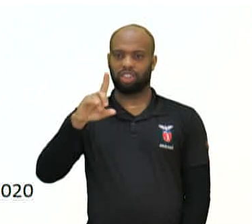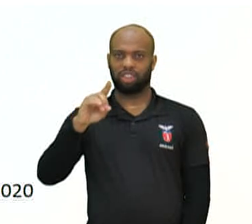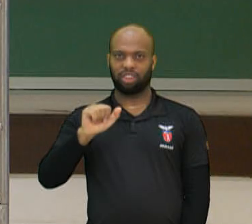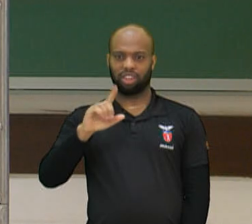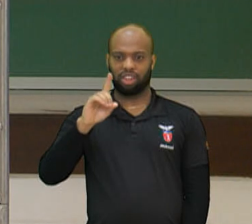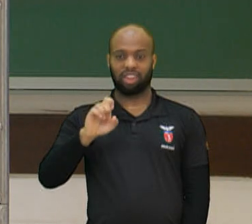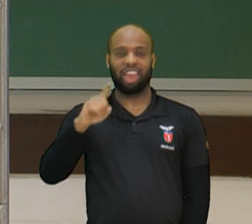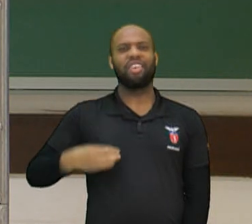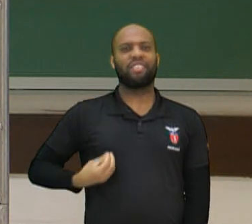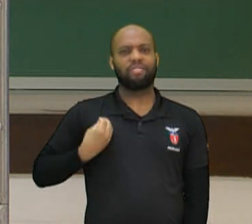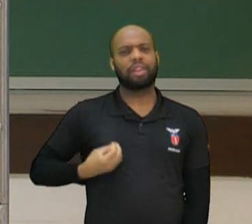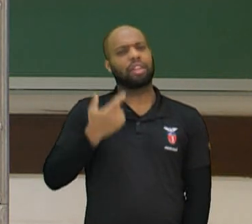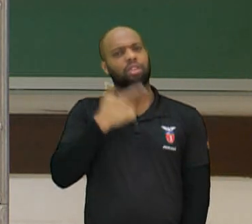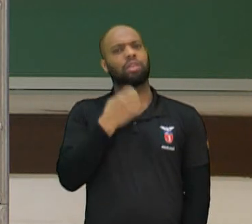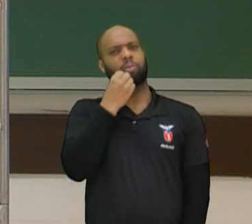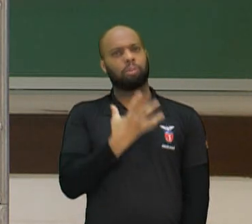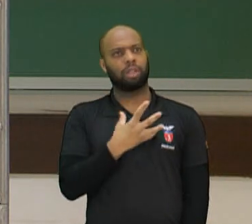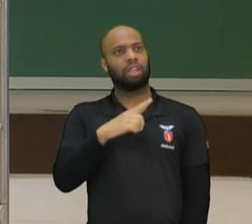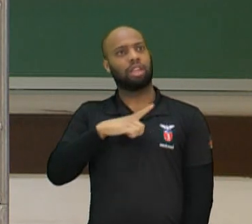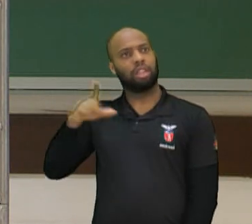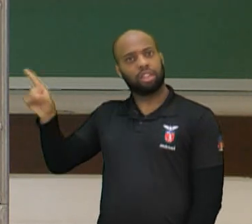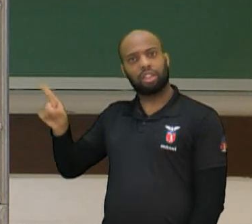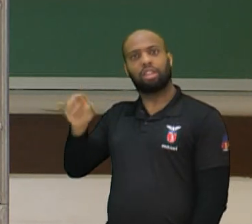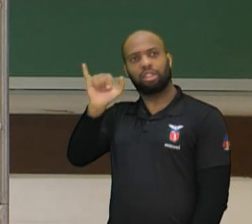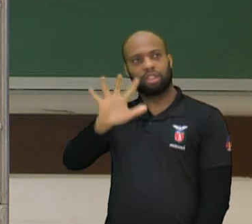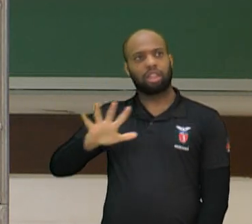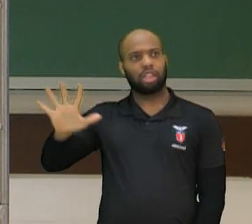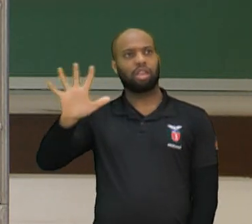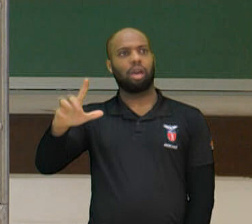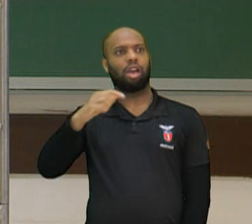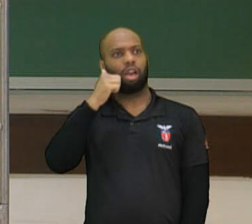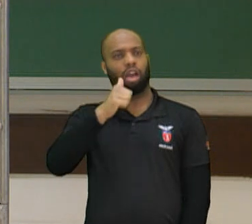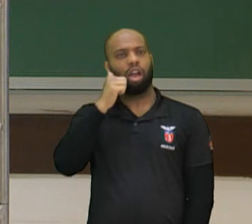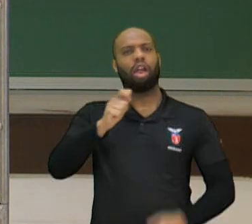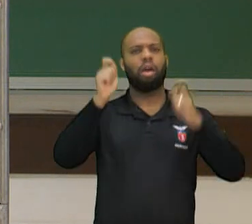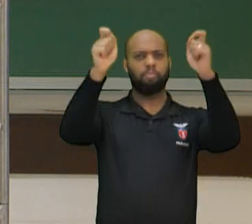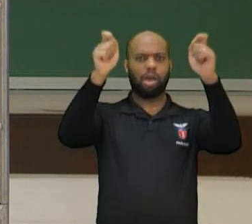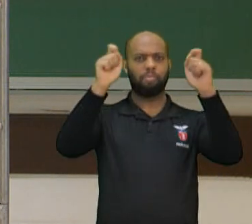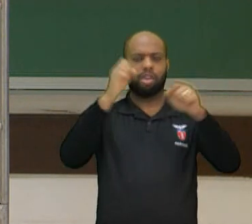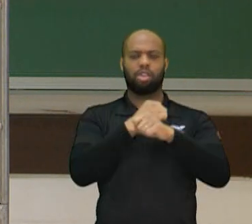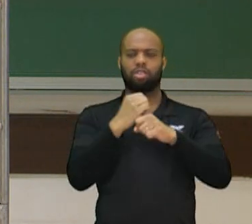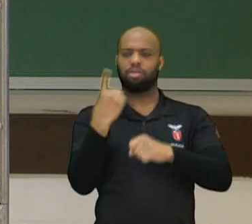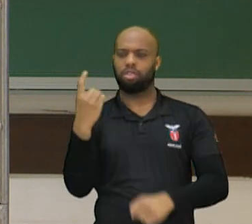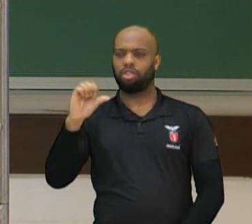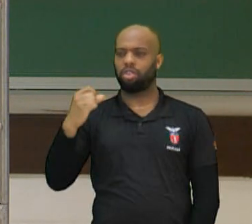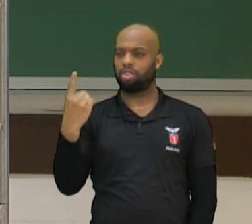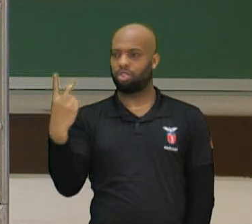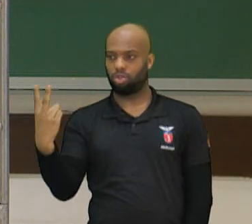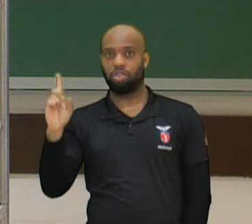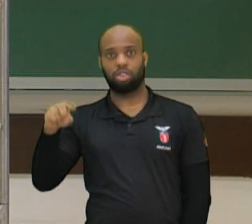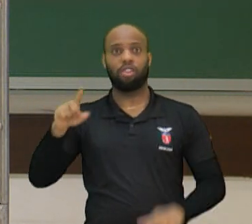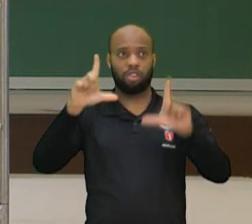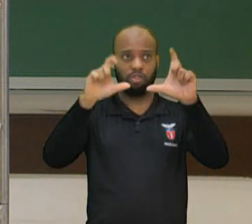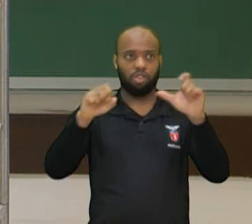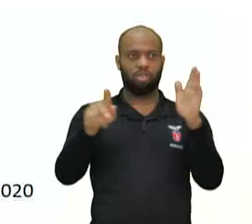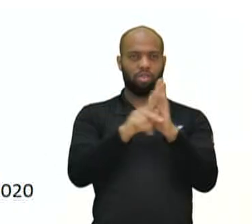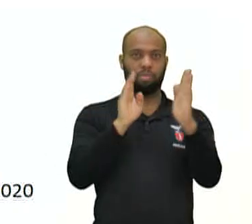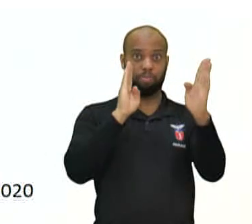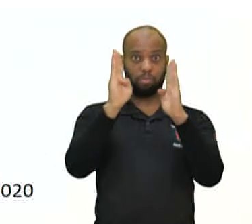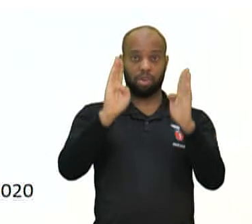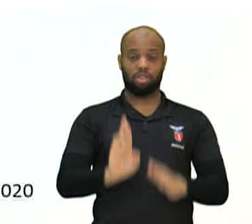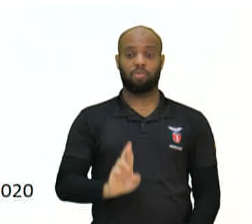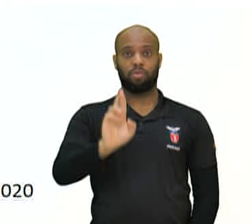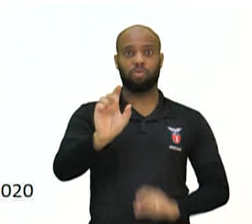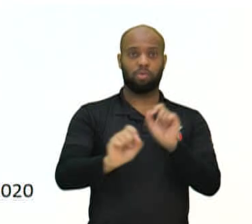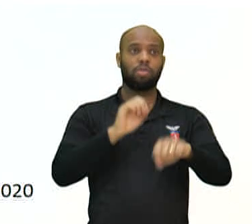imagem das sufragistas numa passeata em 1912. É uma foto de época que